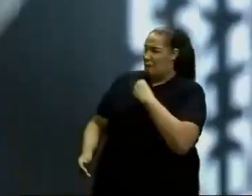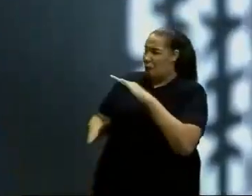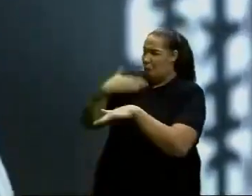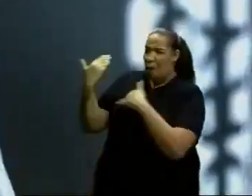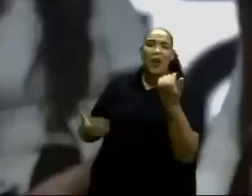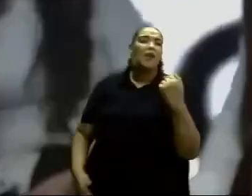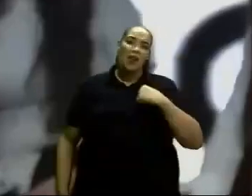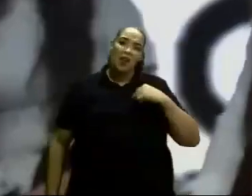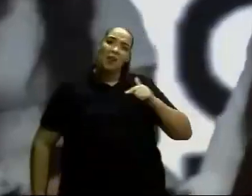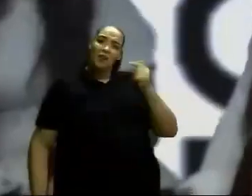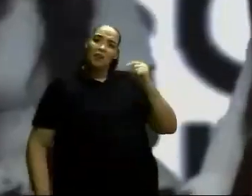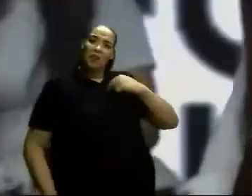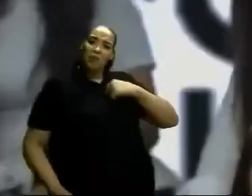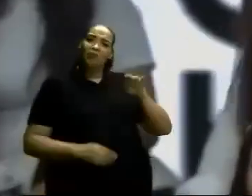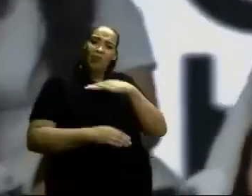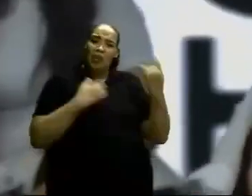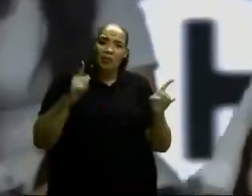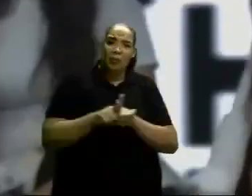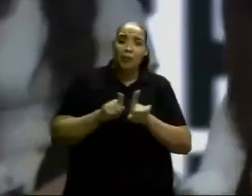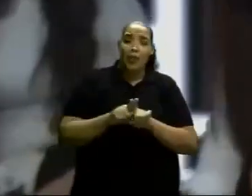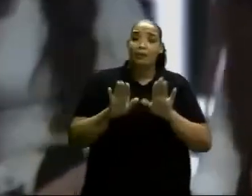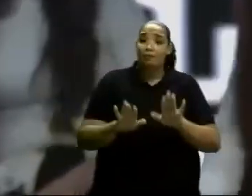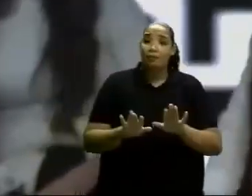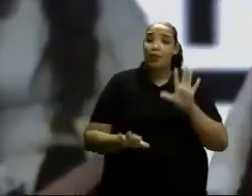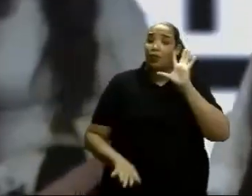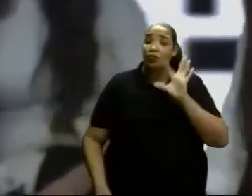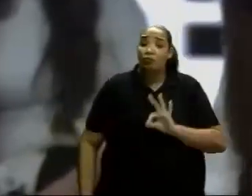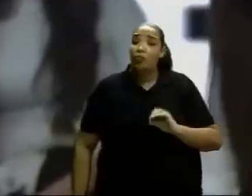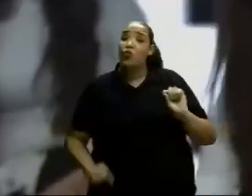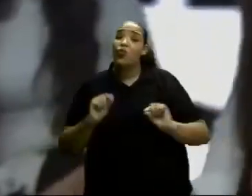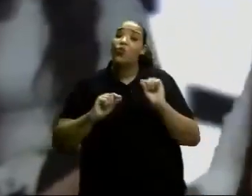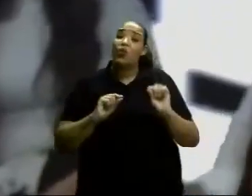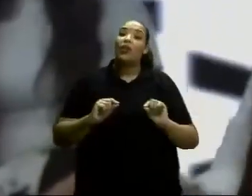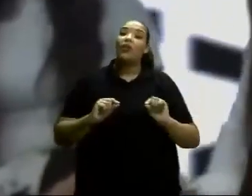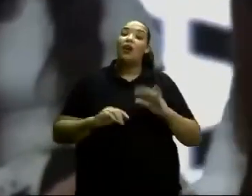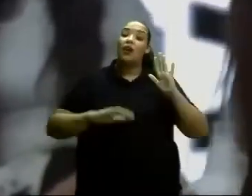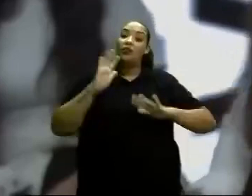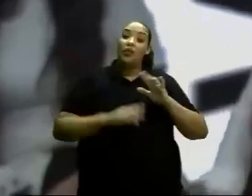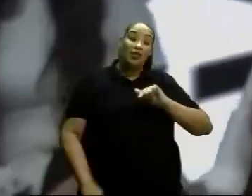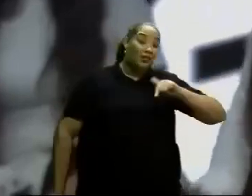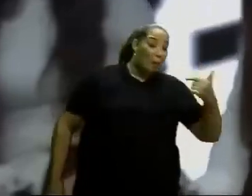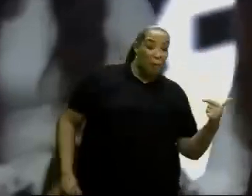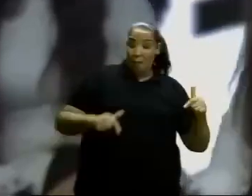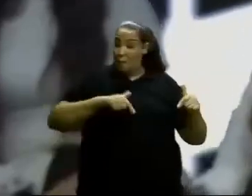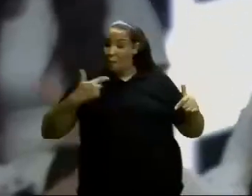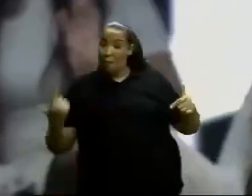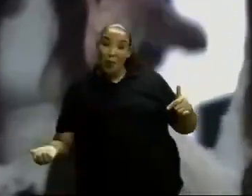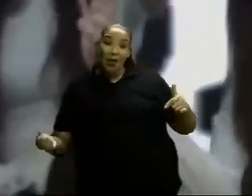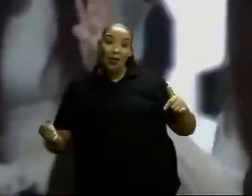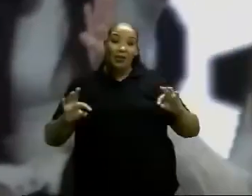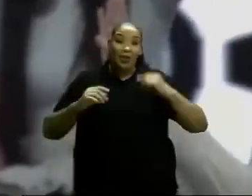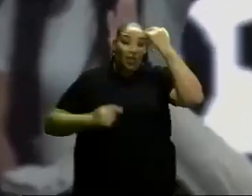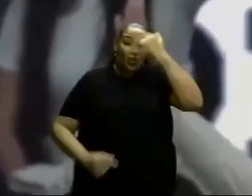a gente pensa: o próximo a enterrar sou eu aqui. Só que o que a gente não está entendendo é que muitas vezes, quando 1.000 cai de um lado, 10.000 à direita, e só